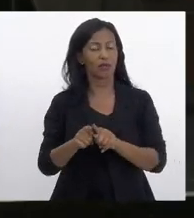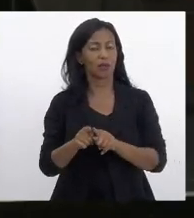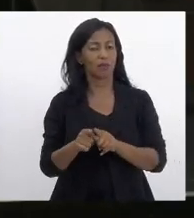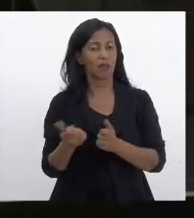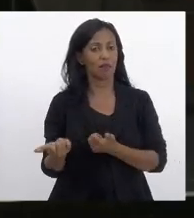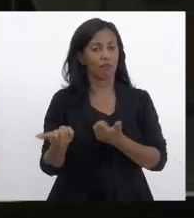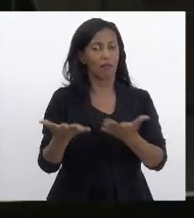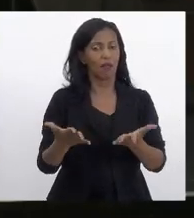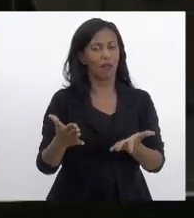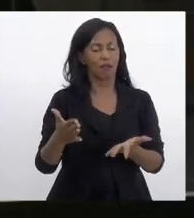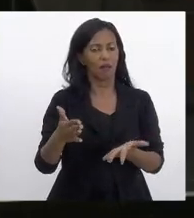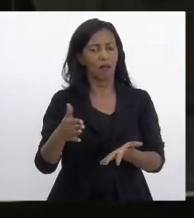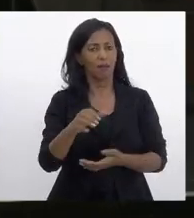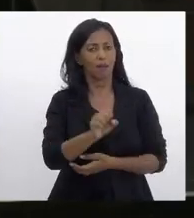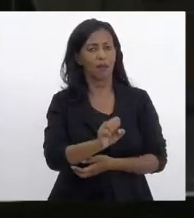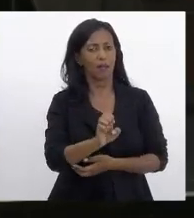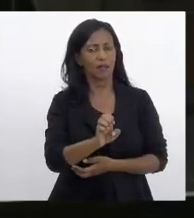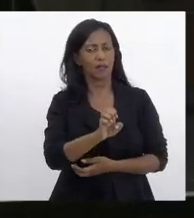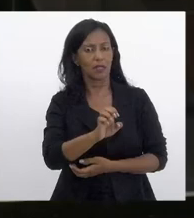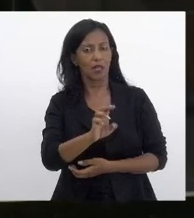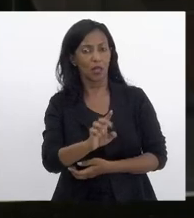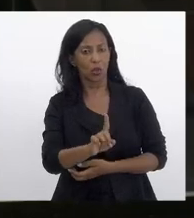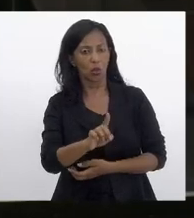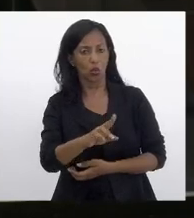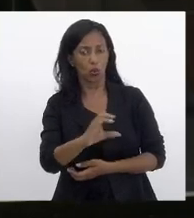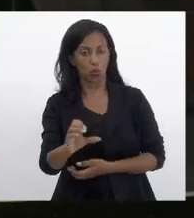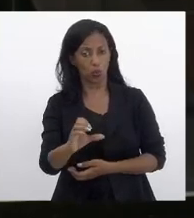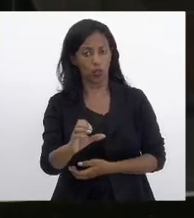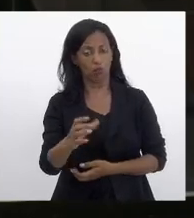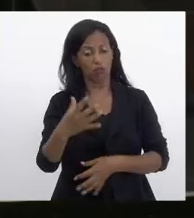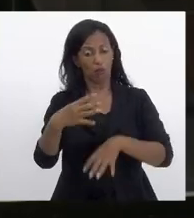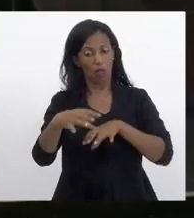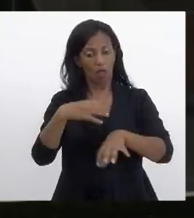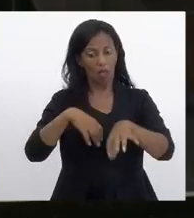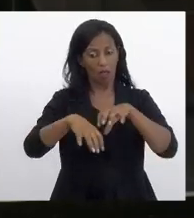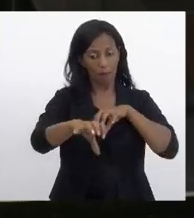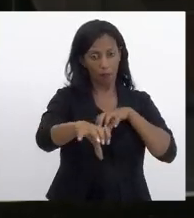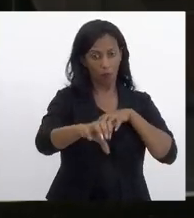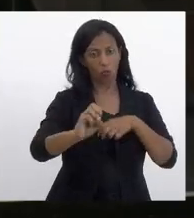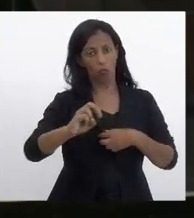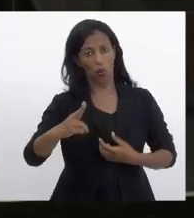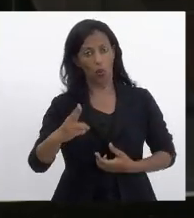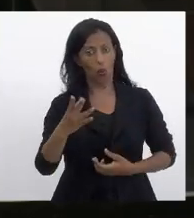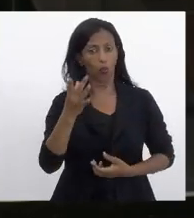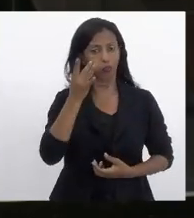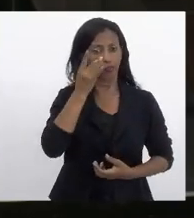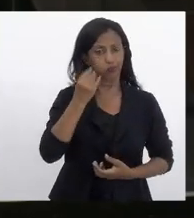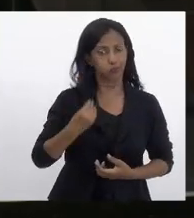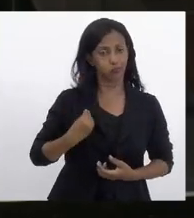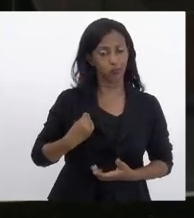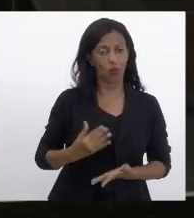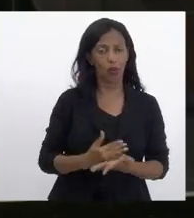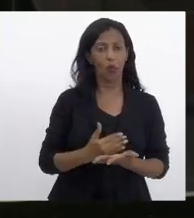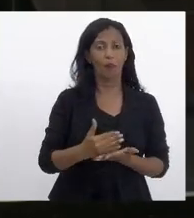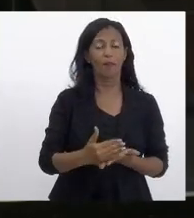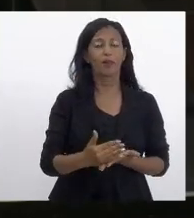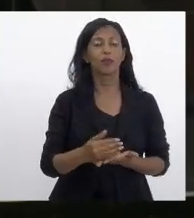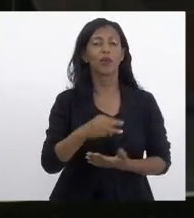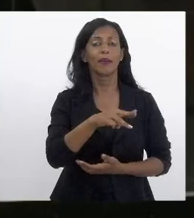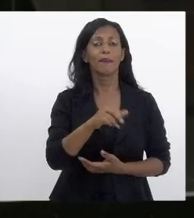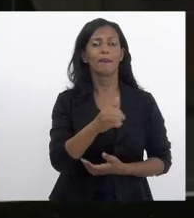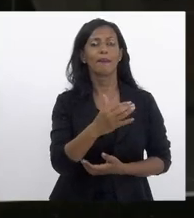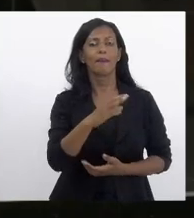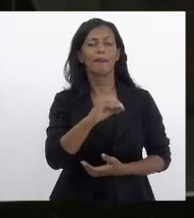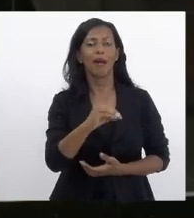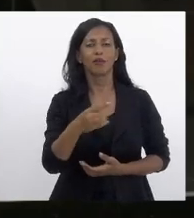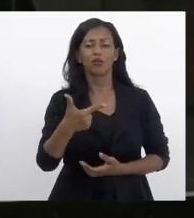SEDUC. Remoto ou híbrido é o trabalho que começa com a pandemia em março de 2020.